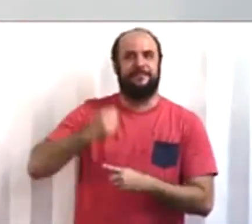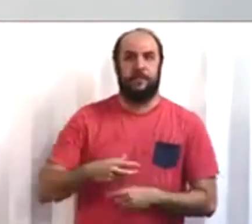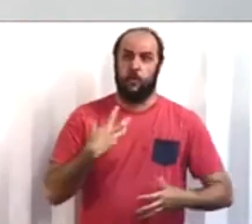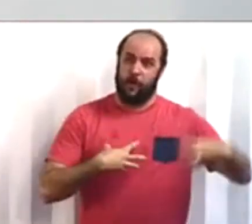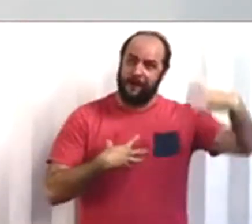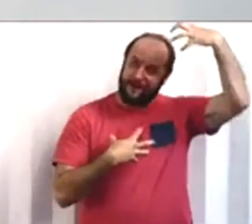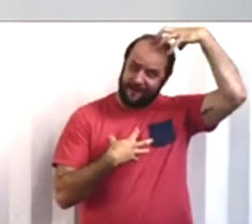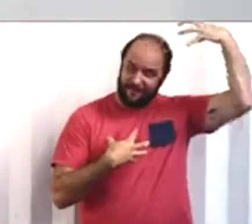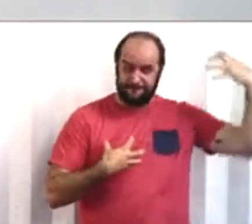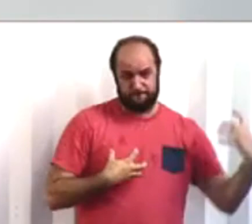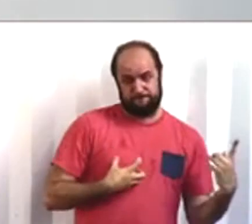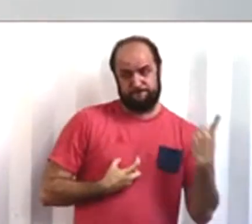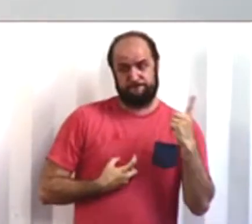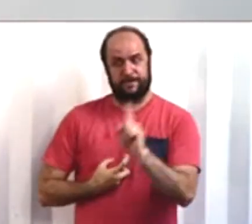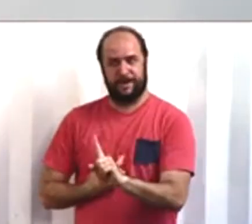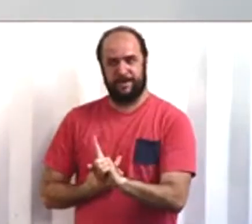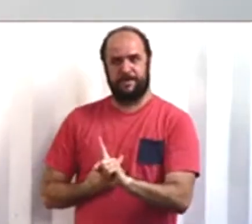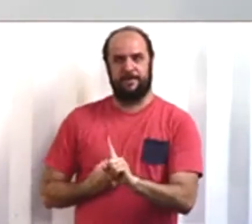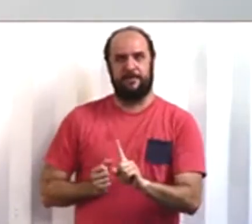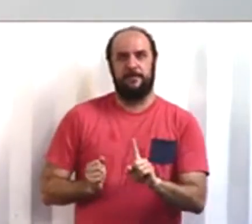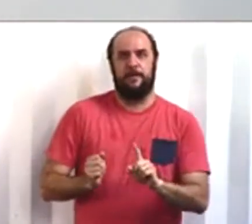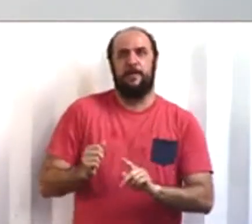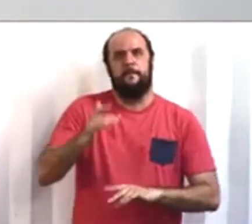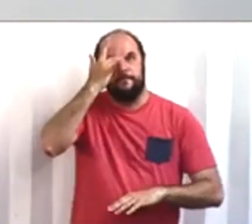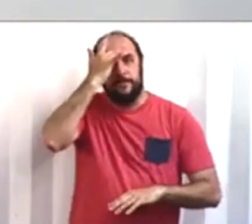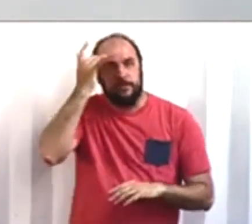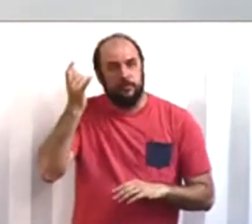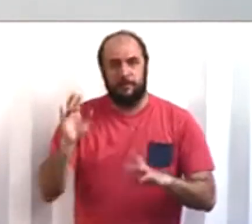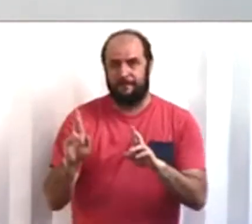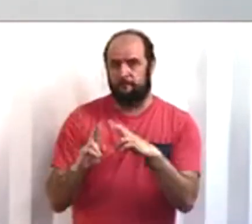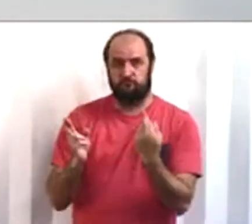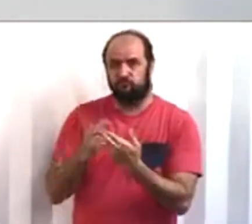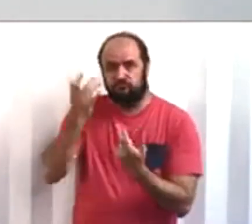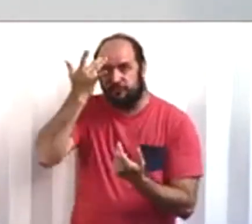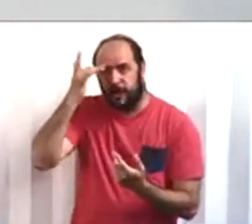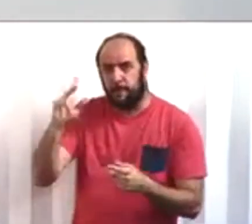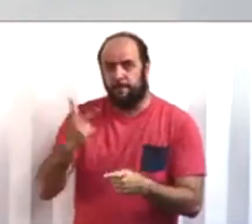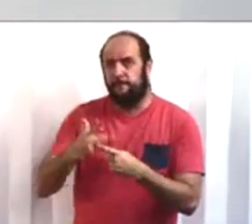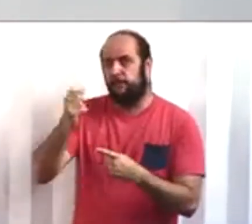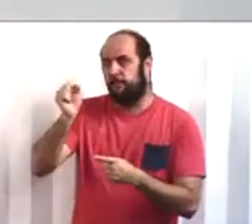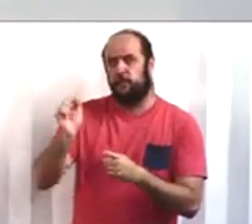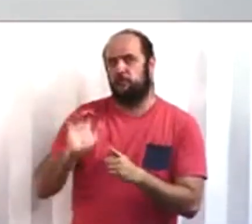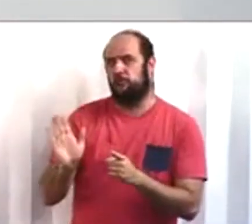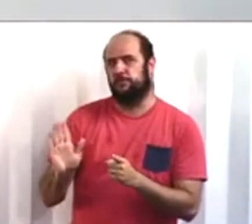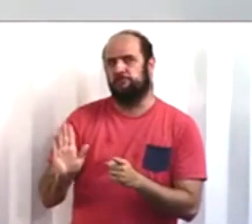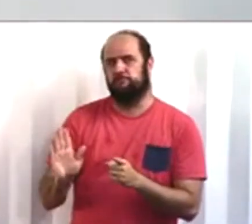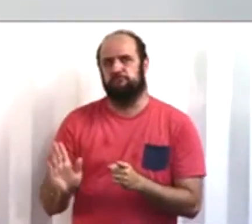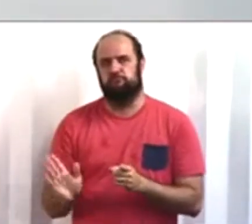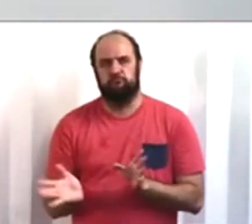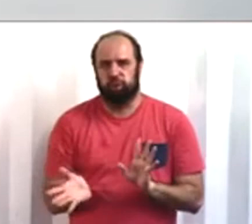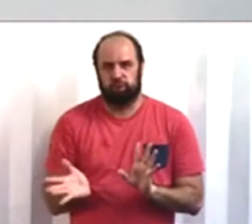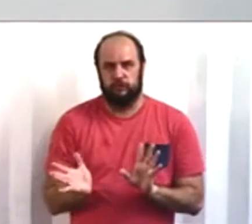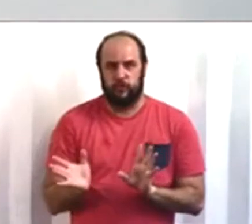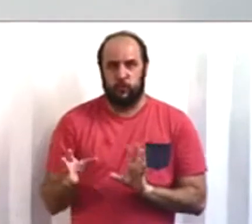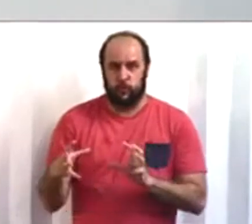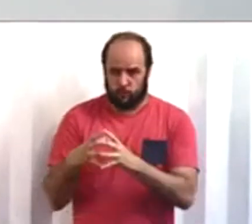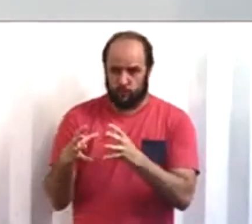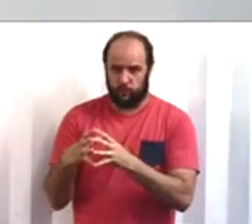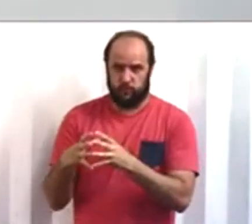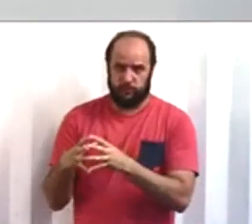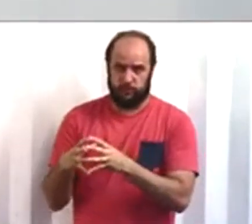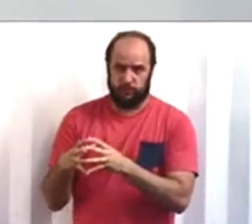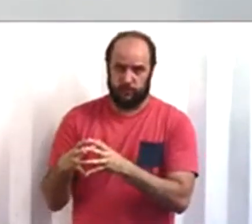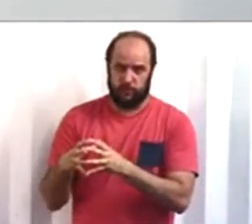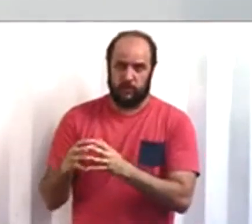sua cidade, muitos do seu reino ainda não sabiam que aquele rei, que aquele exército havia vencido